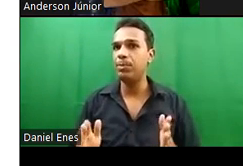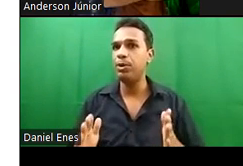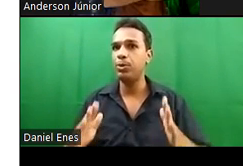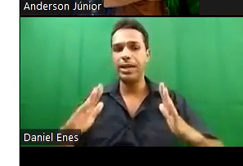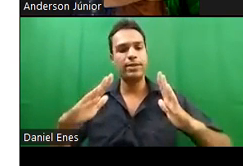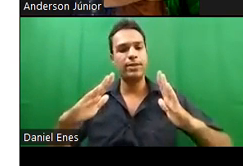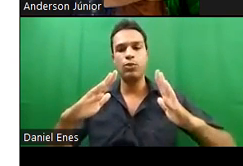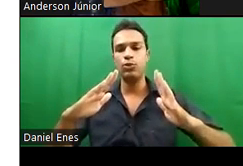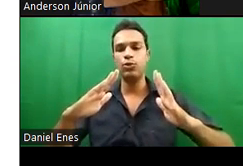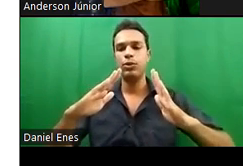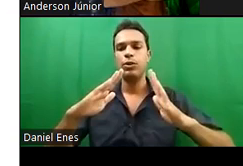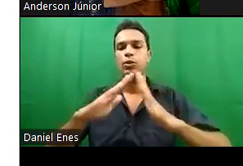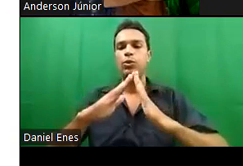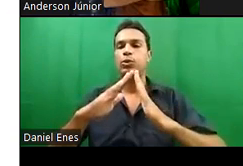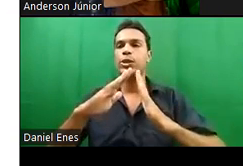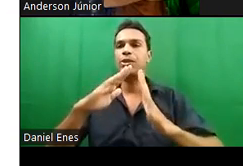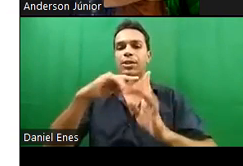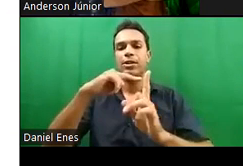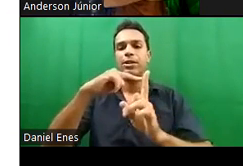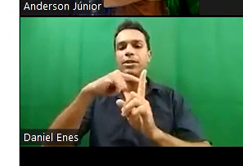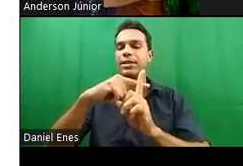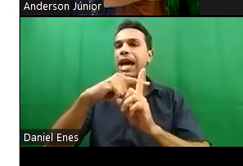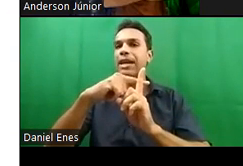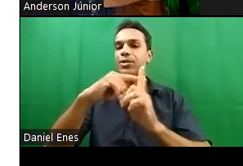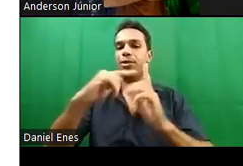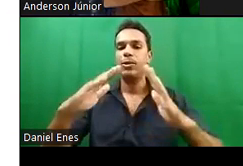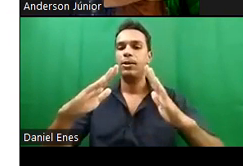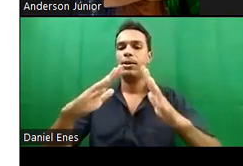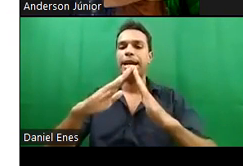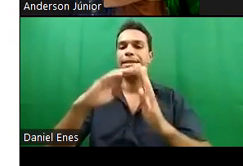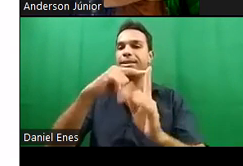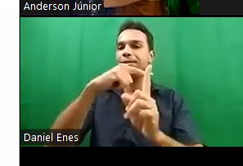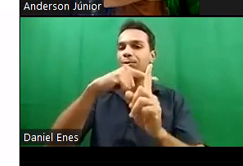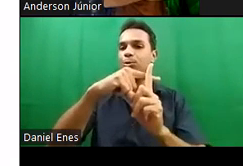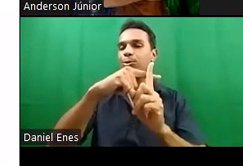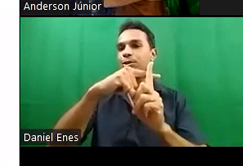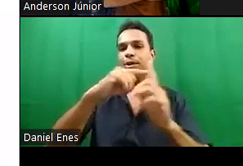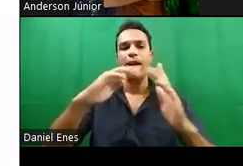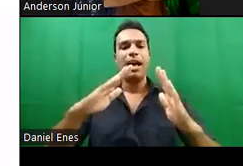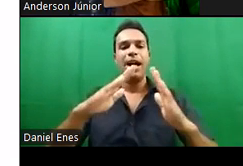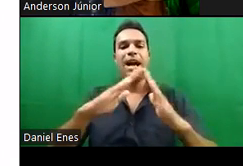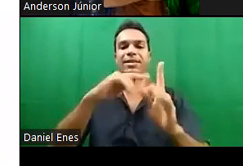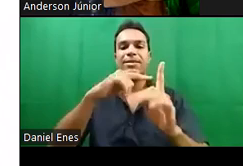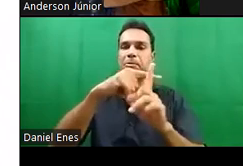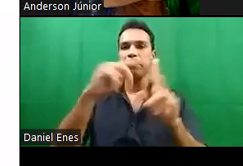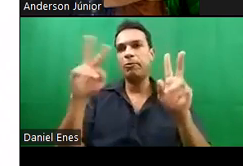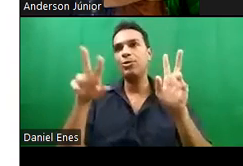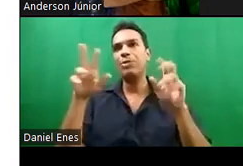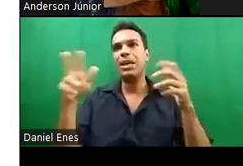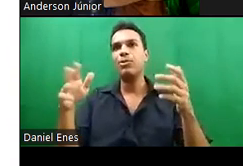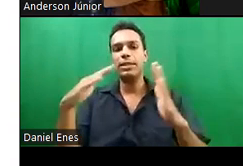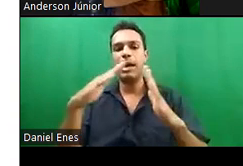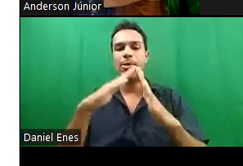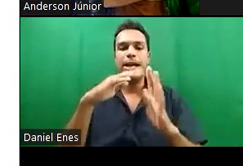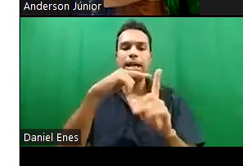no português, eu uso dois sinais, casa, cruz. Ah, vou usar o